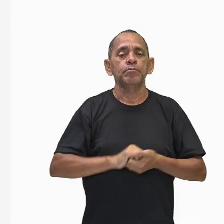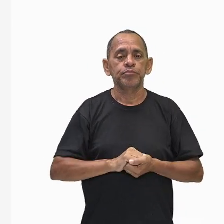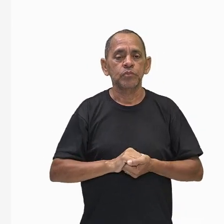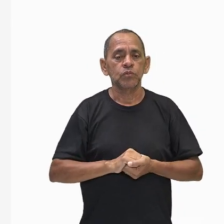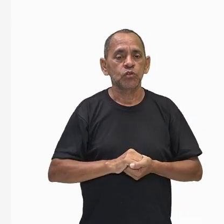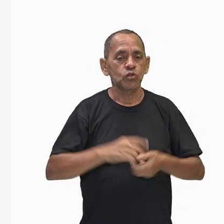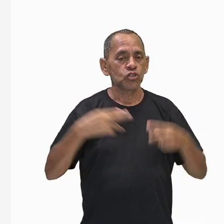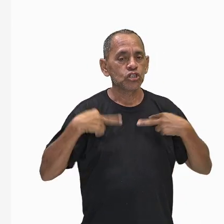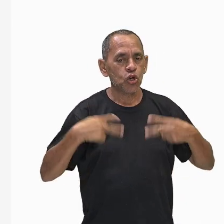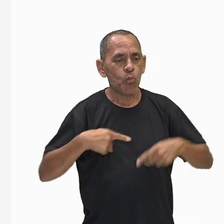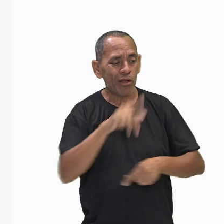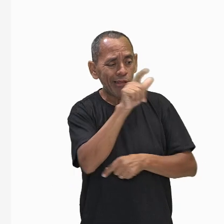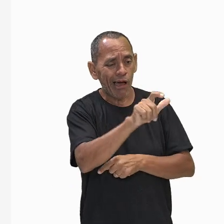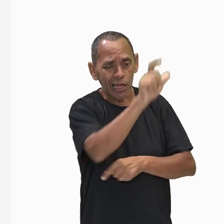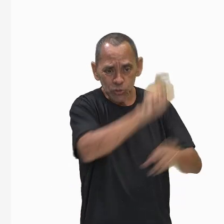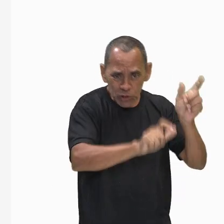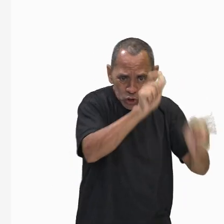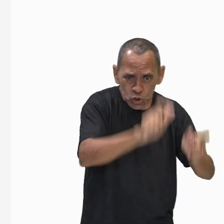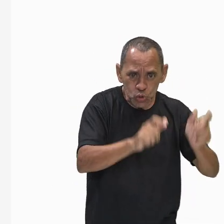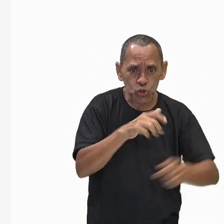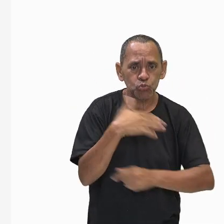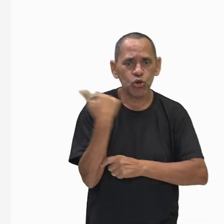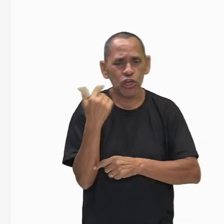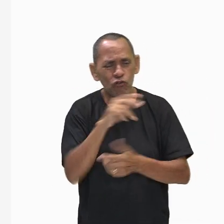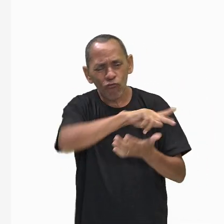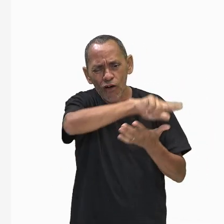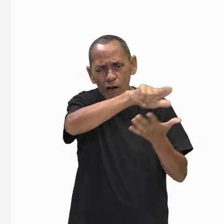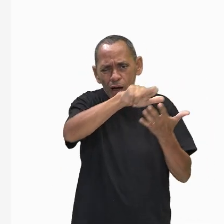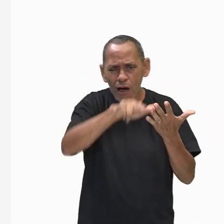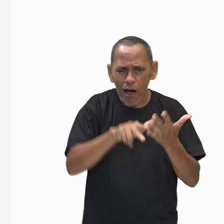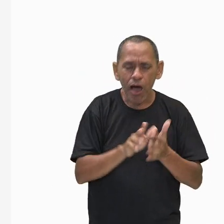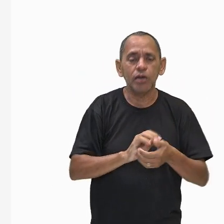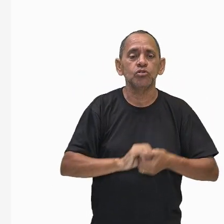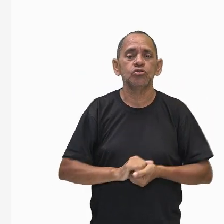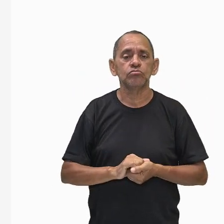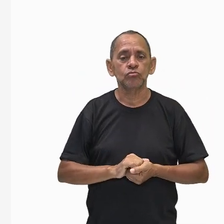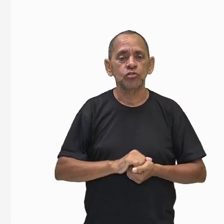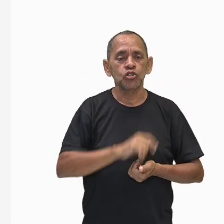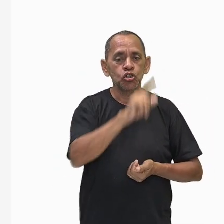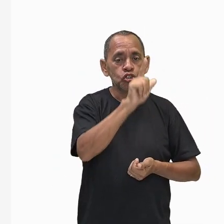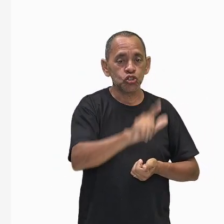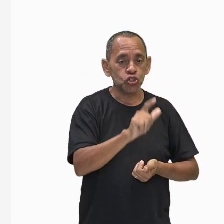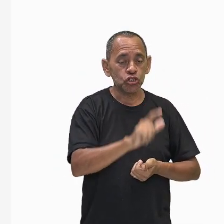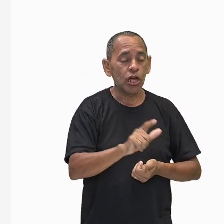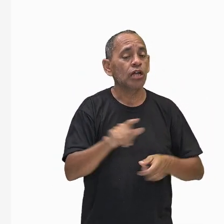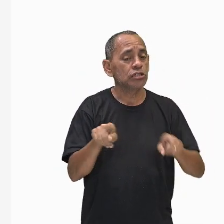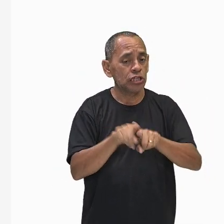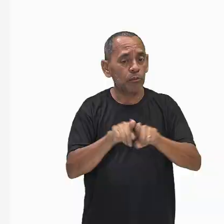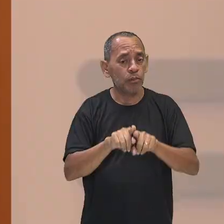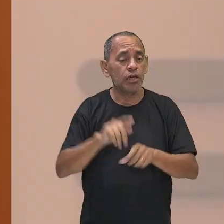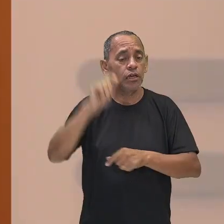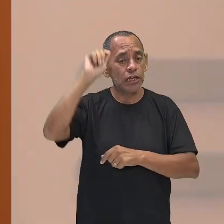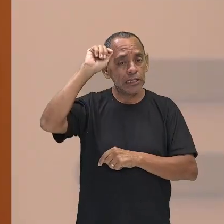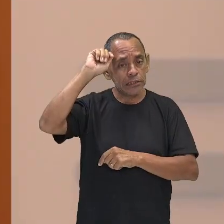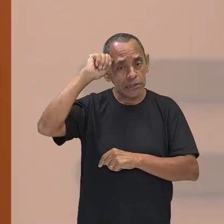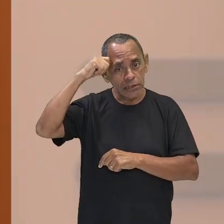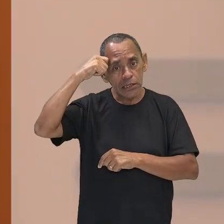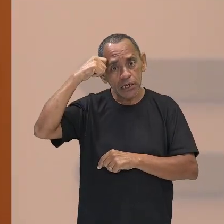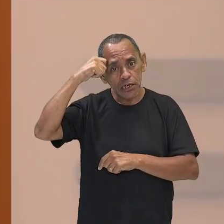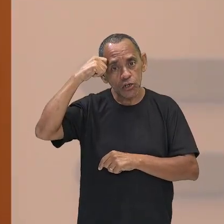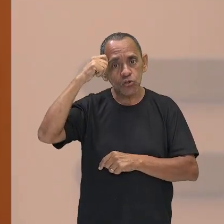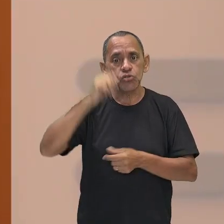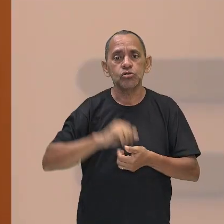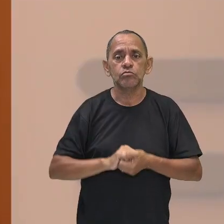gente? Grande parte das pessoas, dos soldados que lutaram na Guerra do Paraguai também eram negros, tá, gente? Que eram